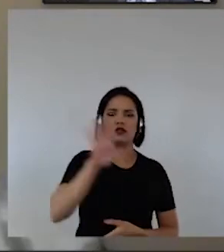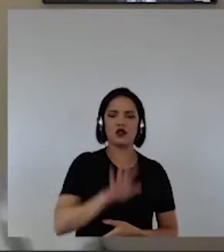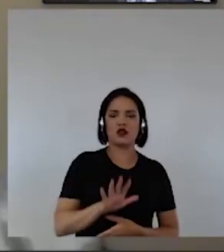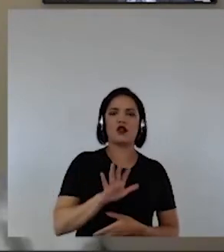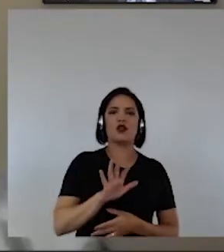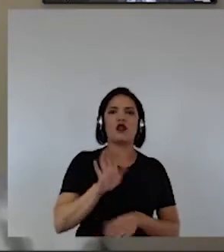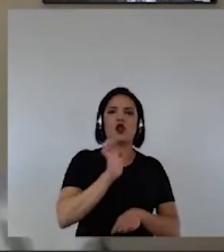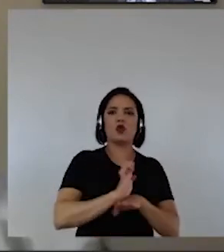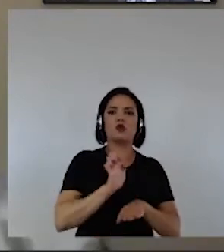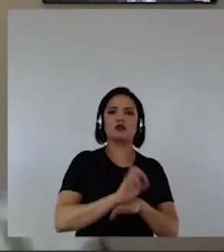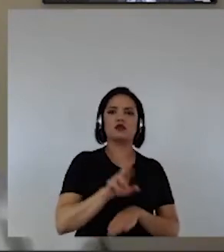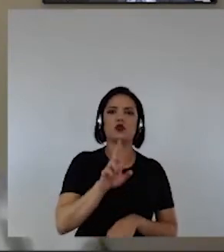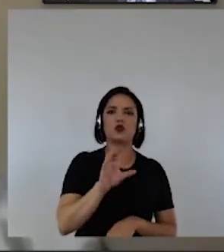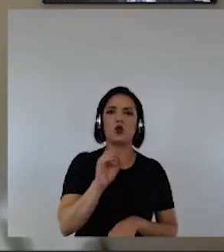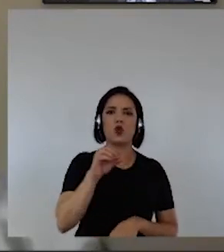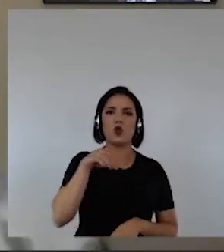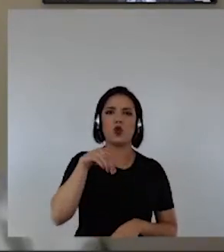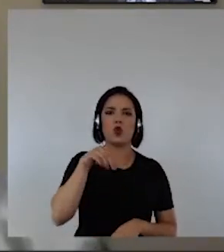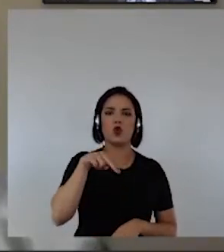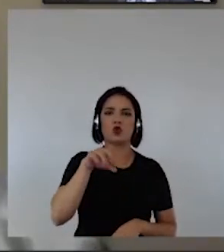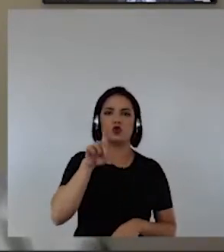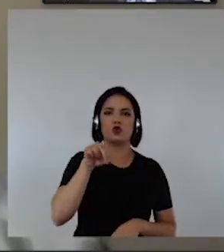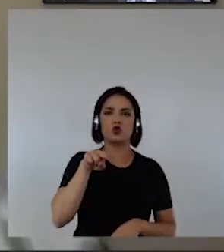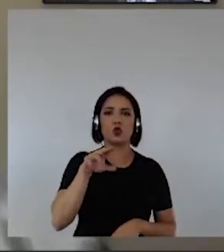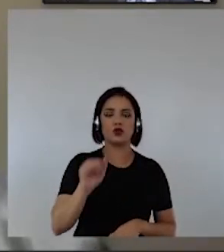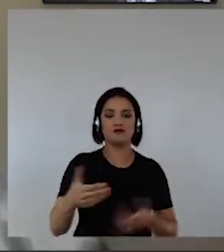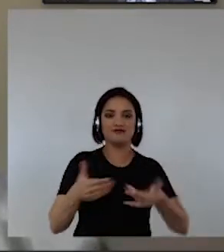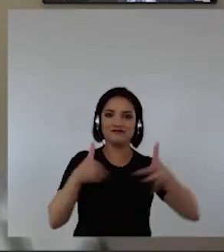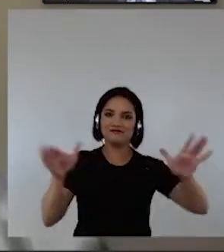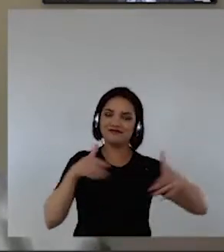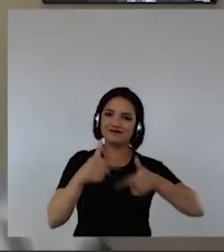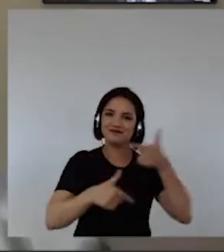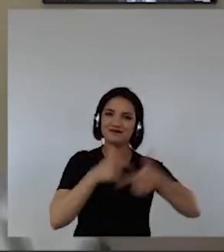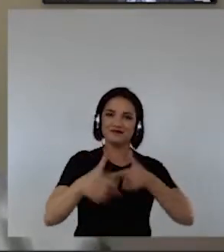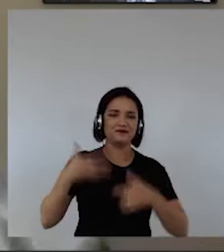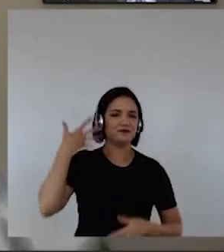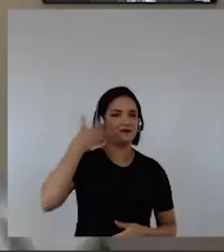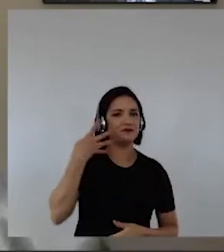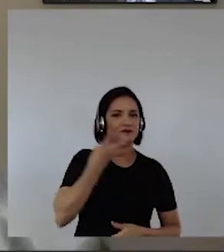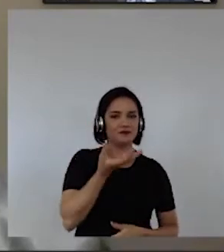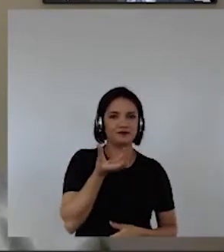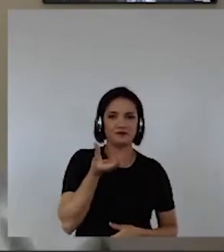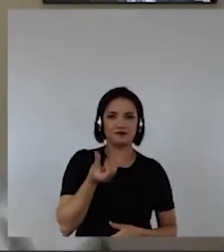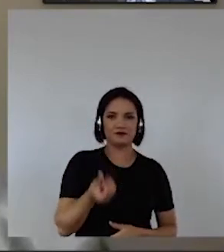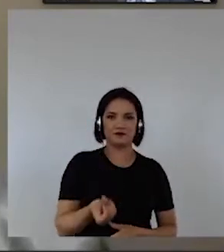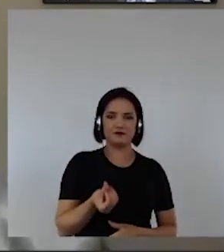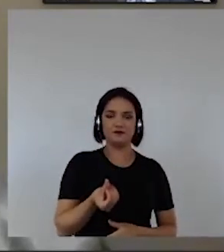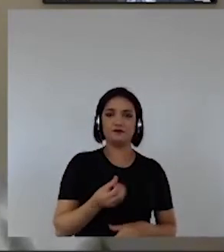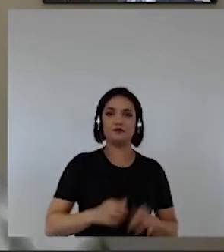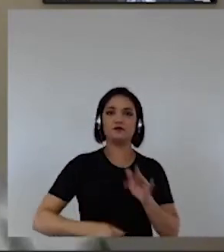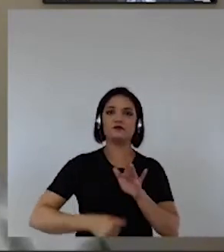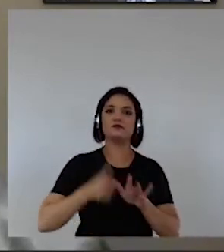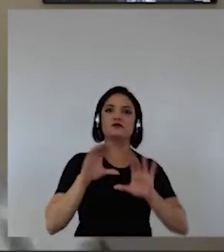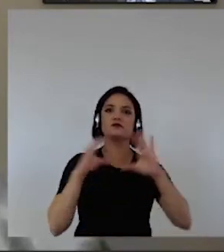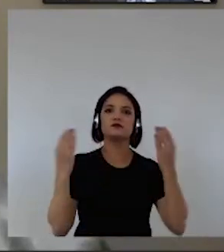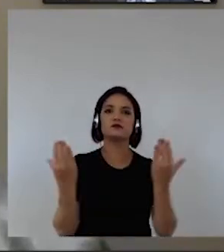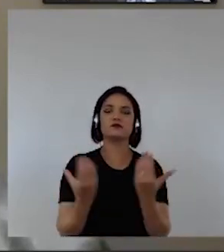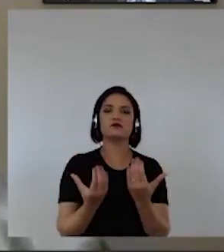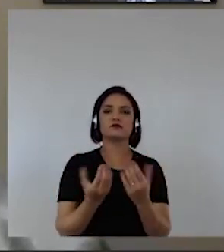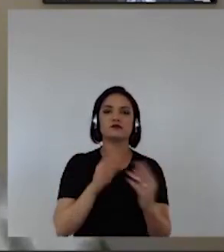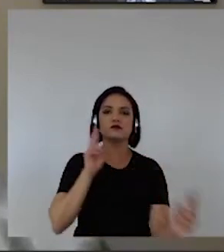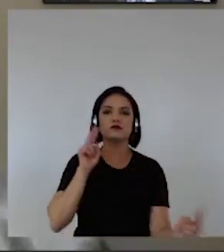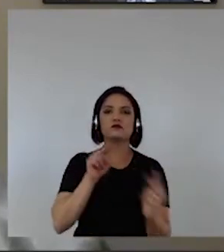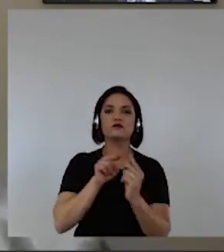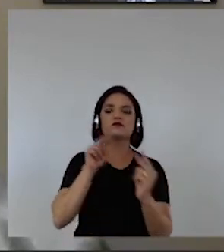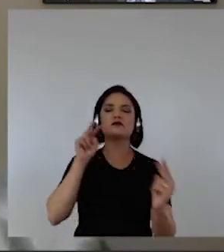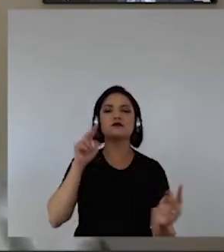Rondônia. Declaro aberto os trabalhos do painel 46 do primeiro Congresso